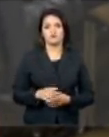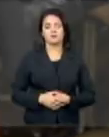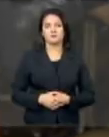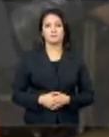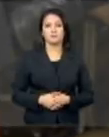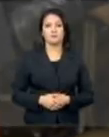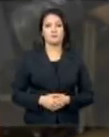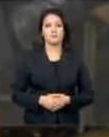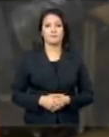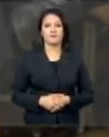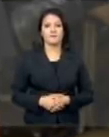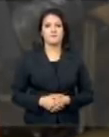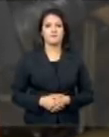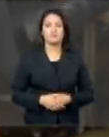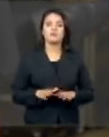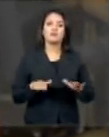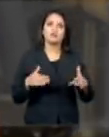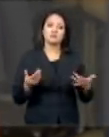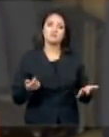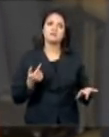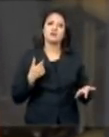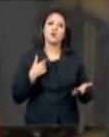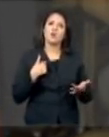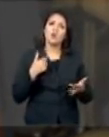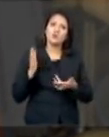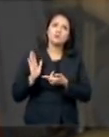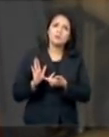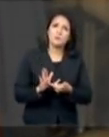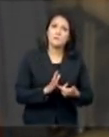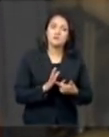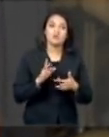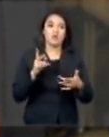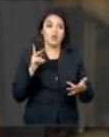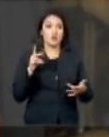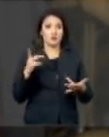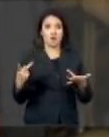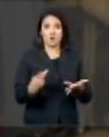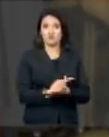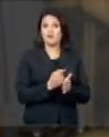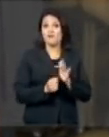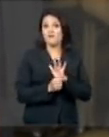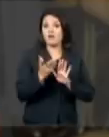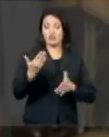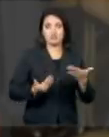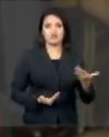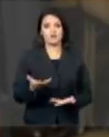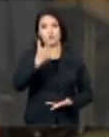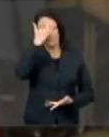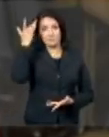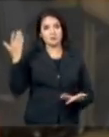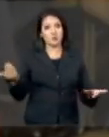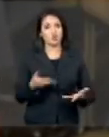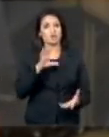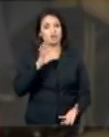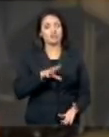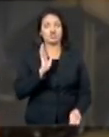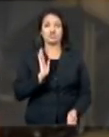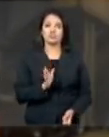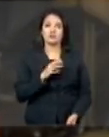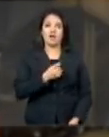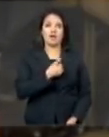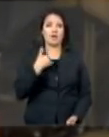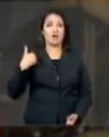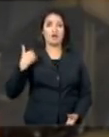função do amigo da corte traz a realidade de vários servidores pessoas idosas que se vêem na